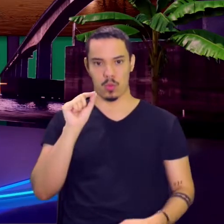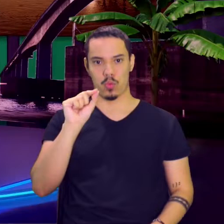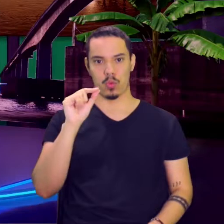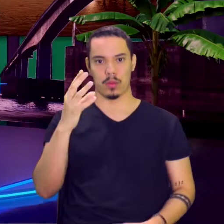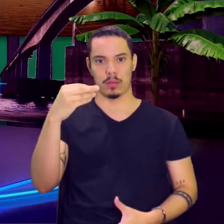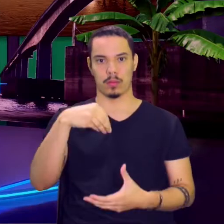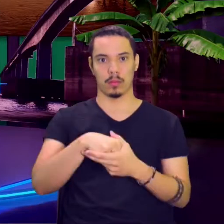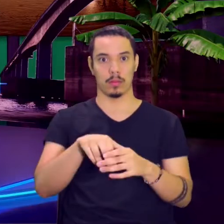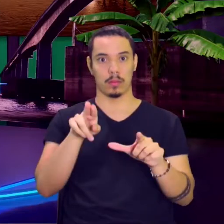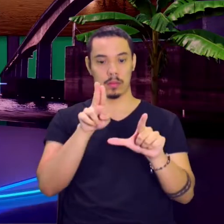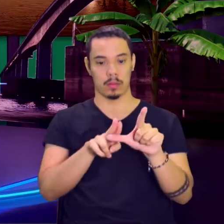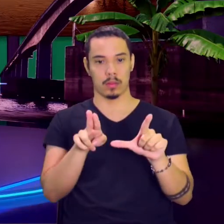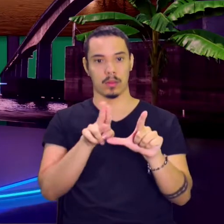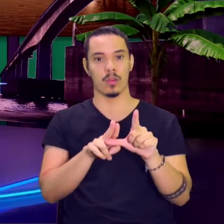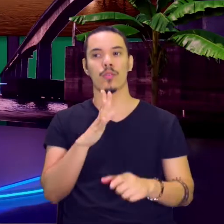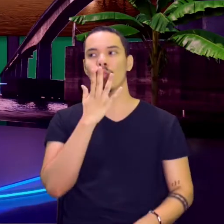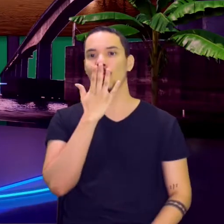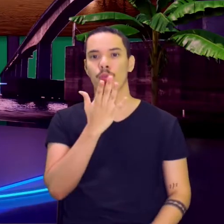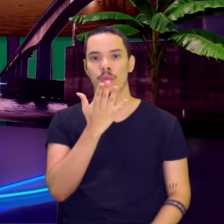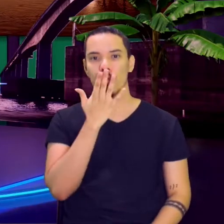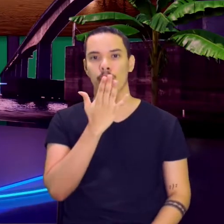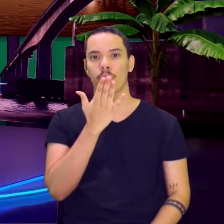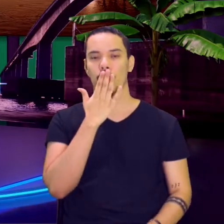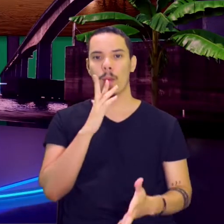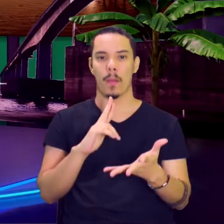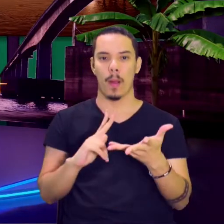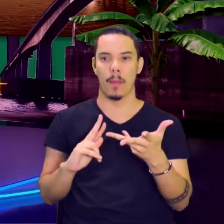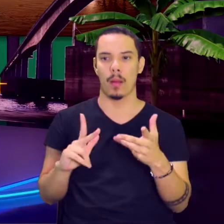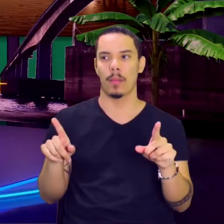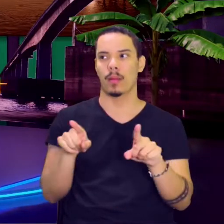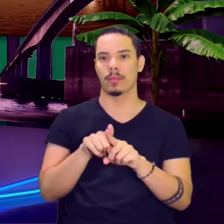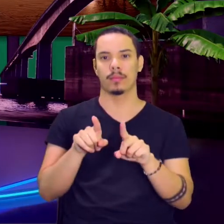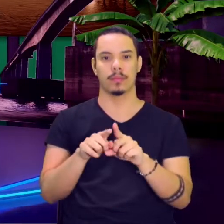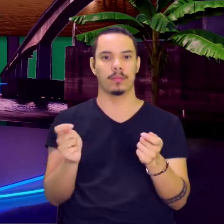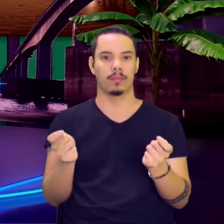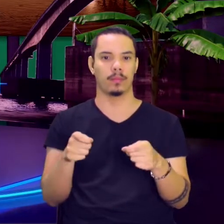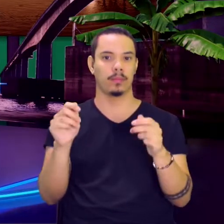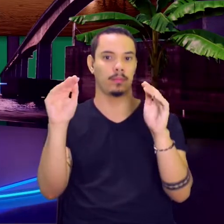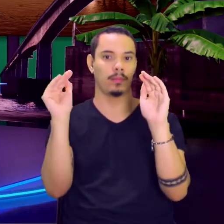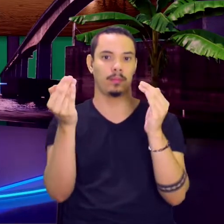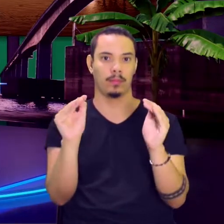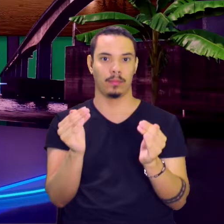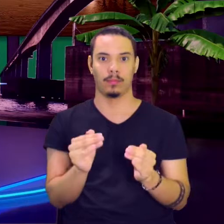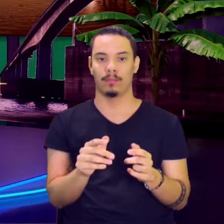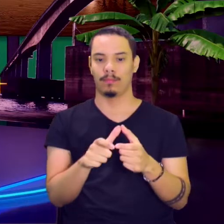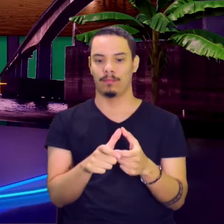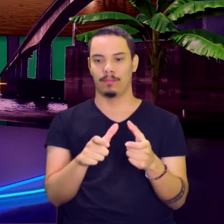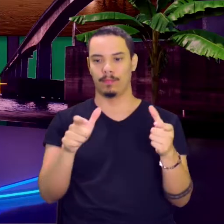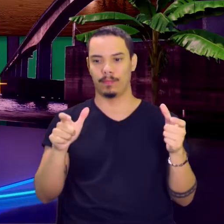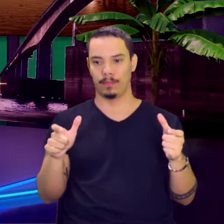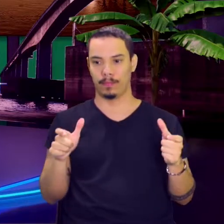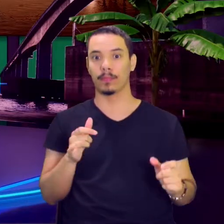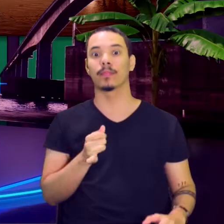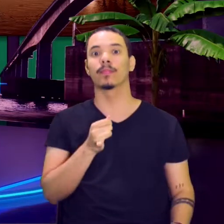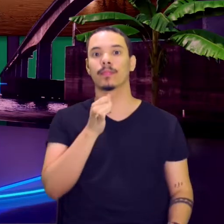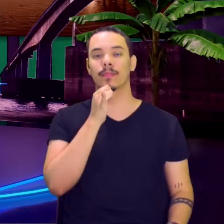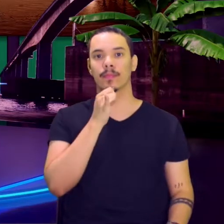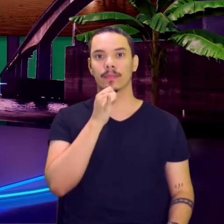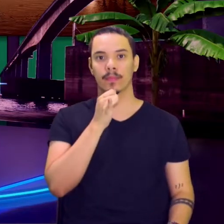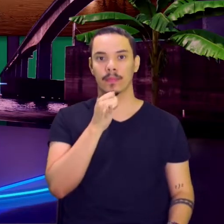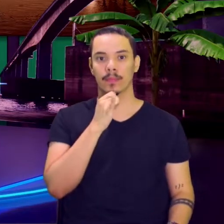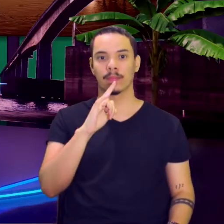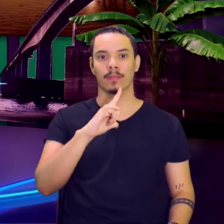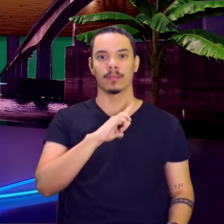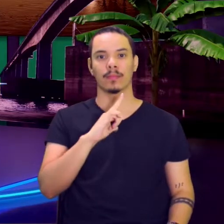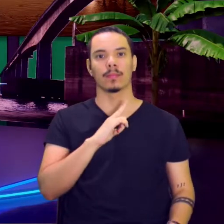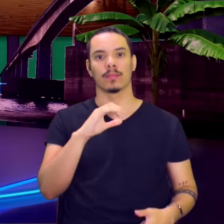legenda, as cores, para uma análise maior. Claro, é isso aí. Por exemplo, uma questão do